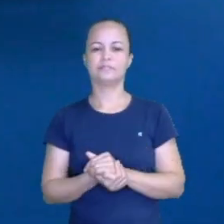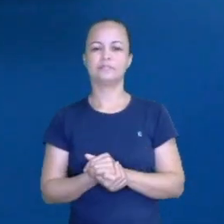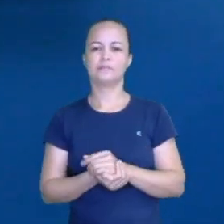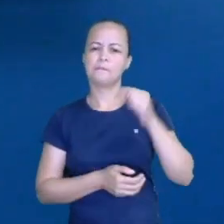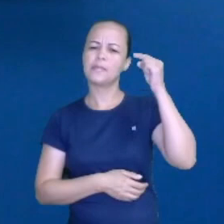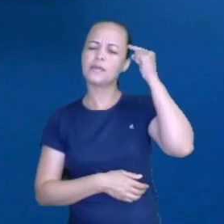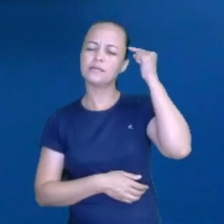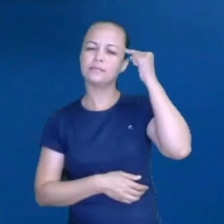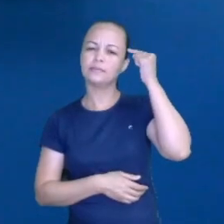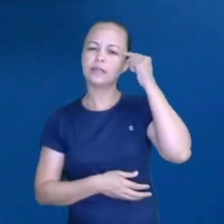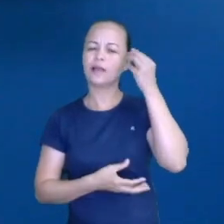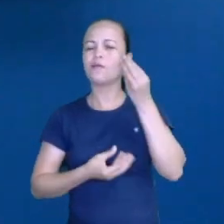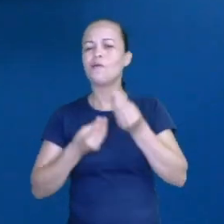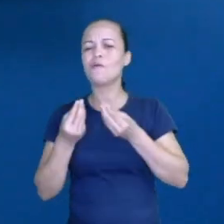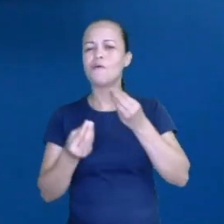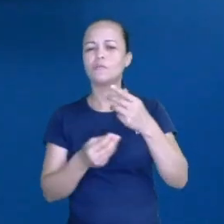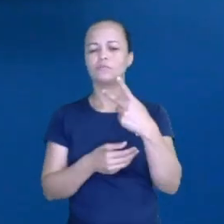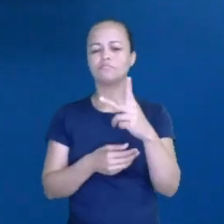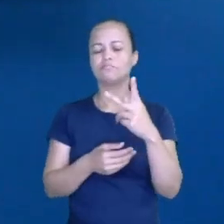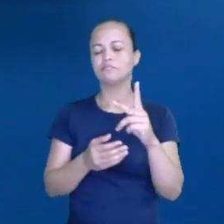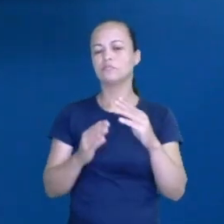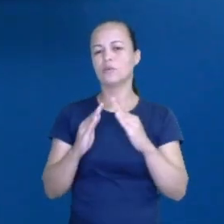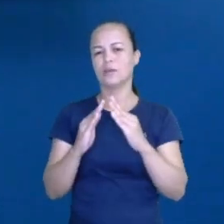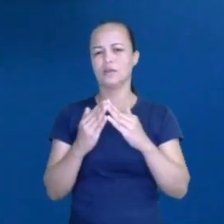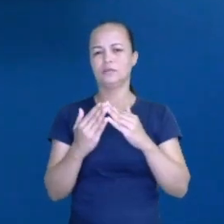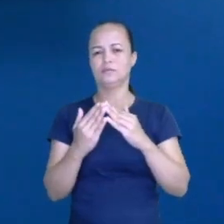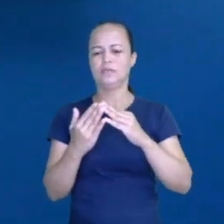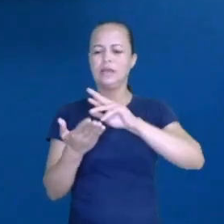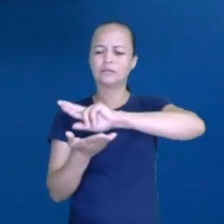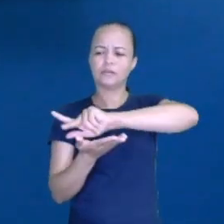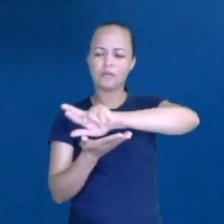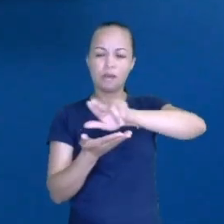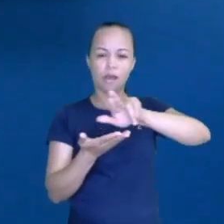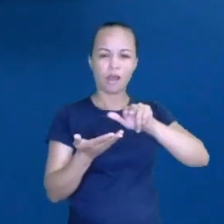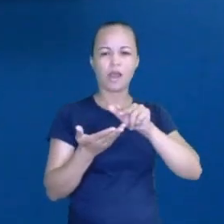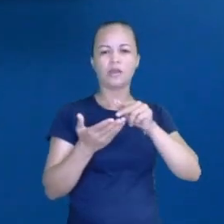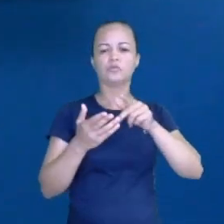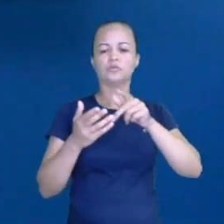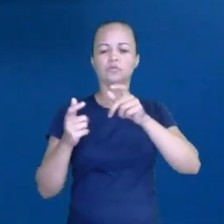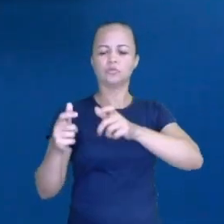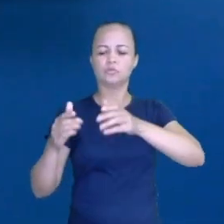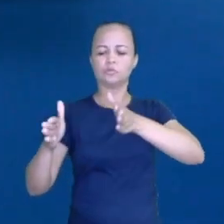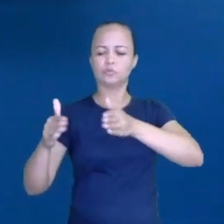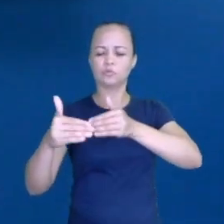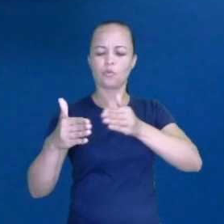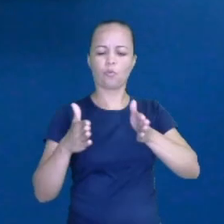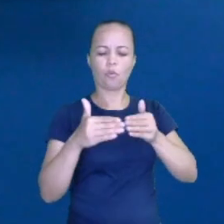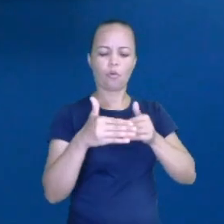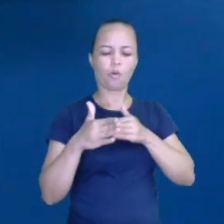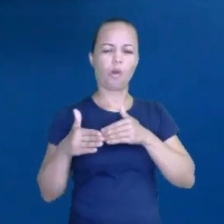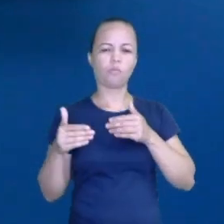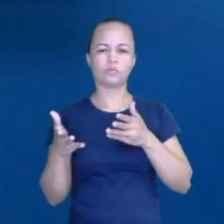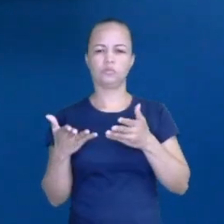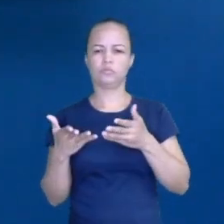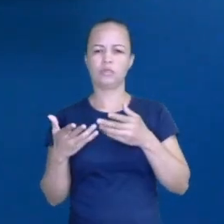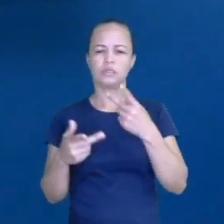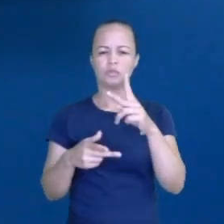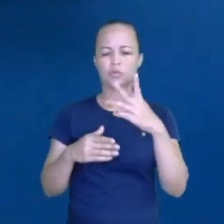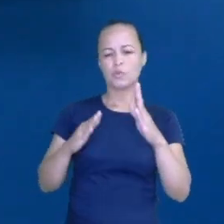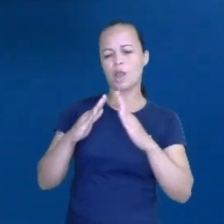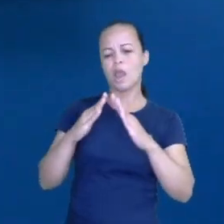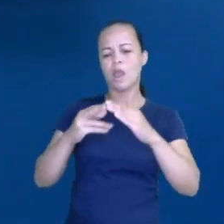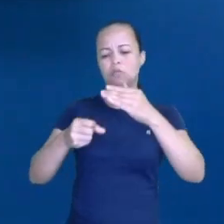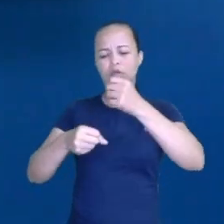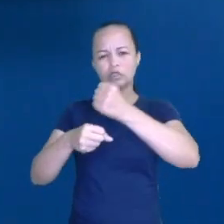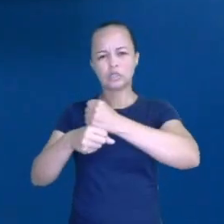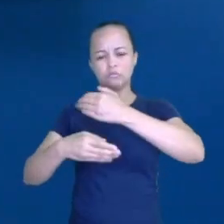Vamos pensar um pouquinho. Como é a casa? Será que tem vários cômodos? A sua casa é feita de tijolos? De que